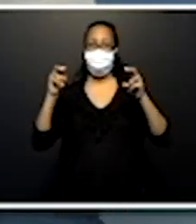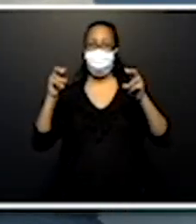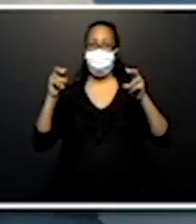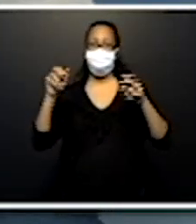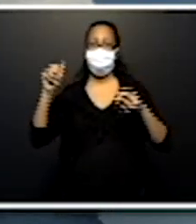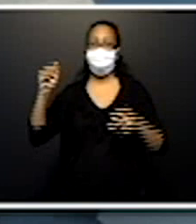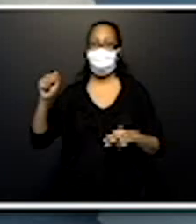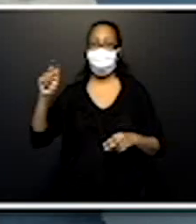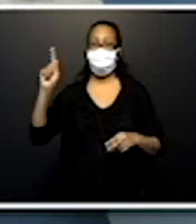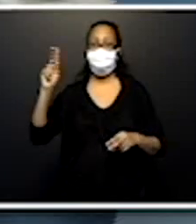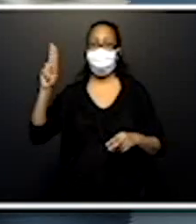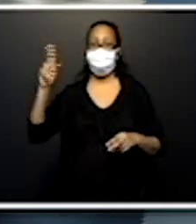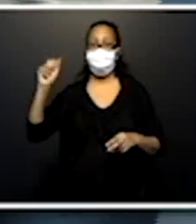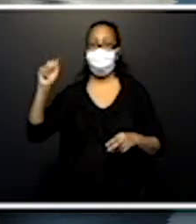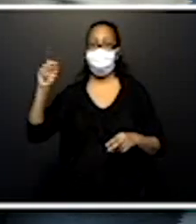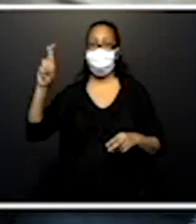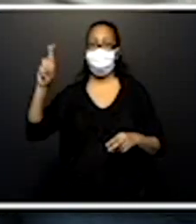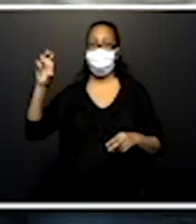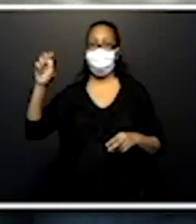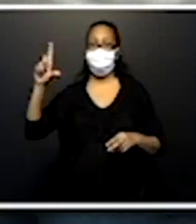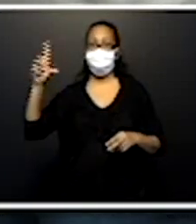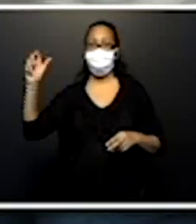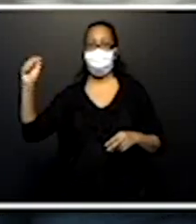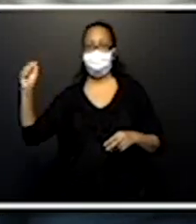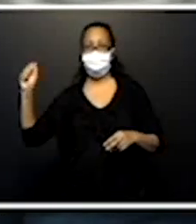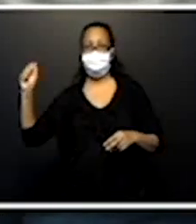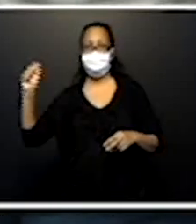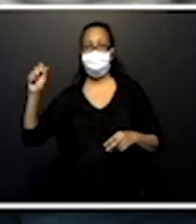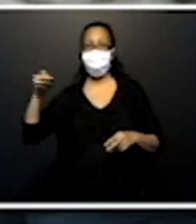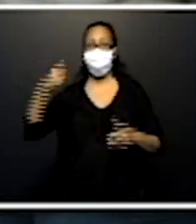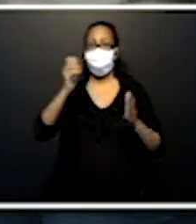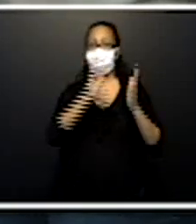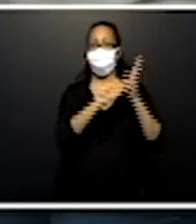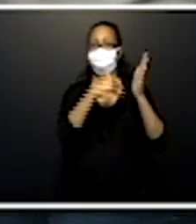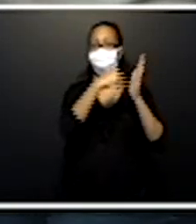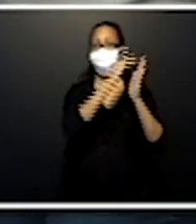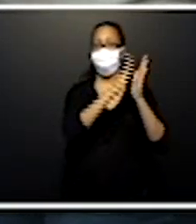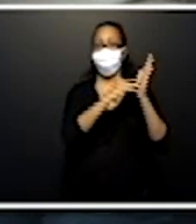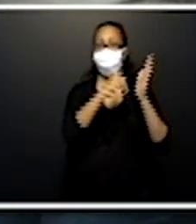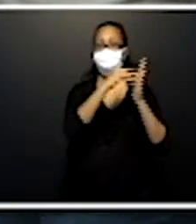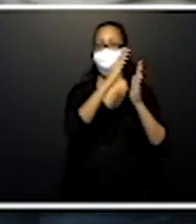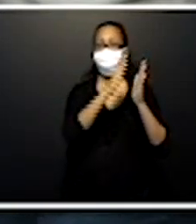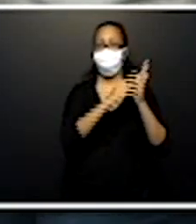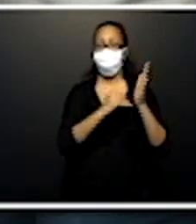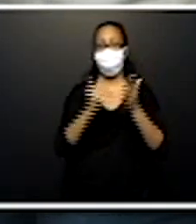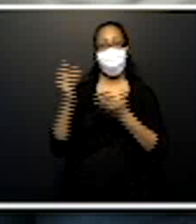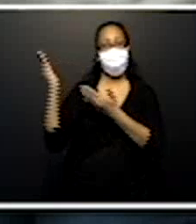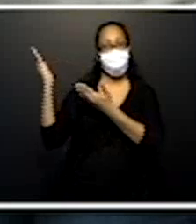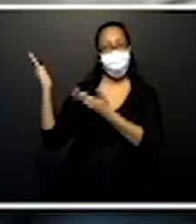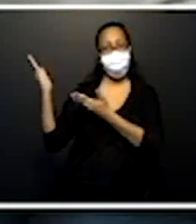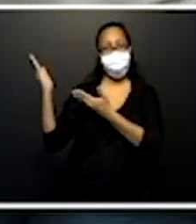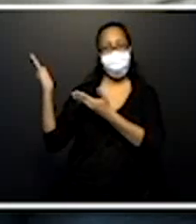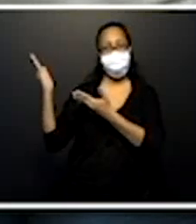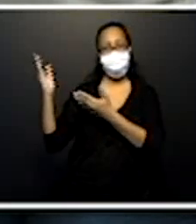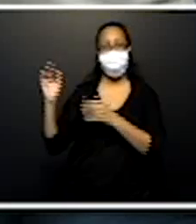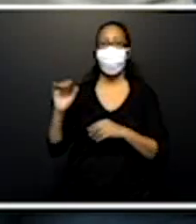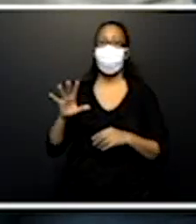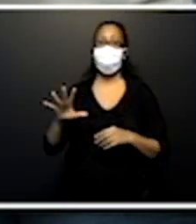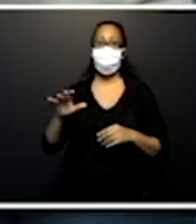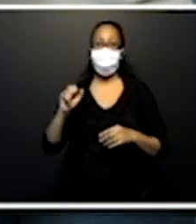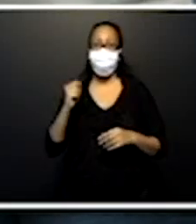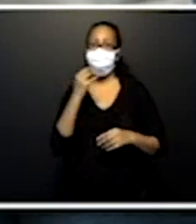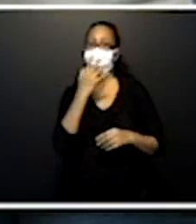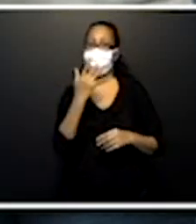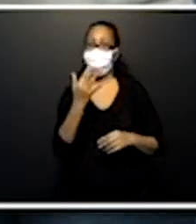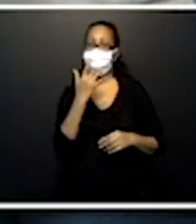é aquarela? Aquarela é um tipo de pintura como essa aqui, olha, em que eu pego os pigmentos de uma